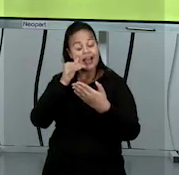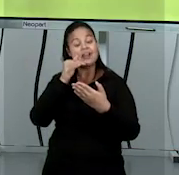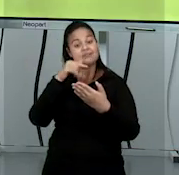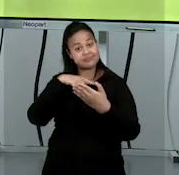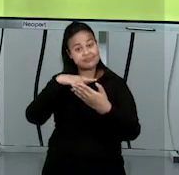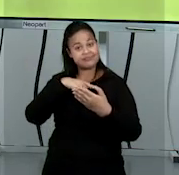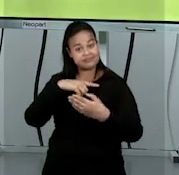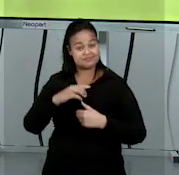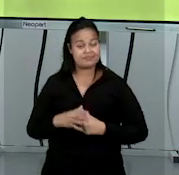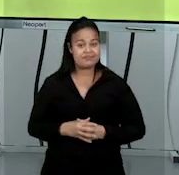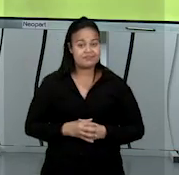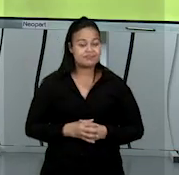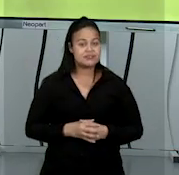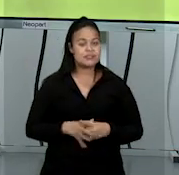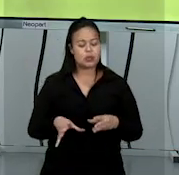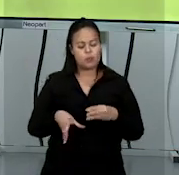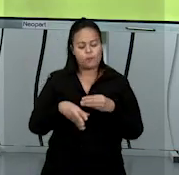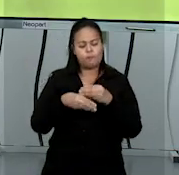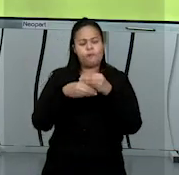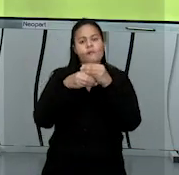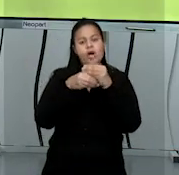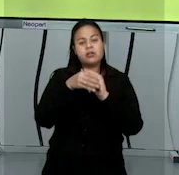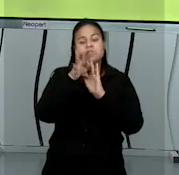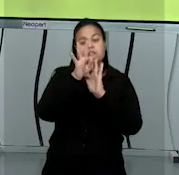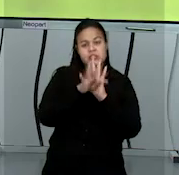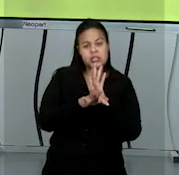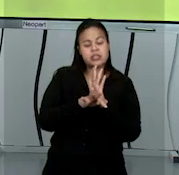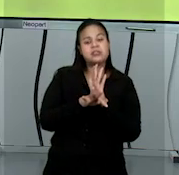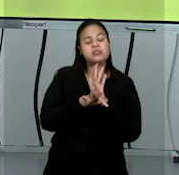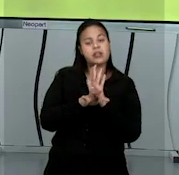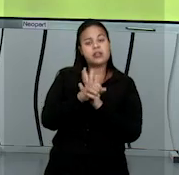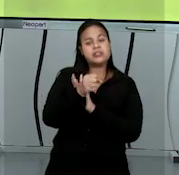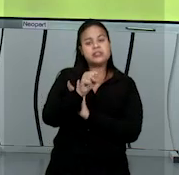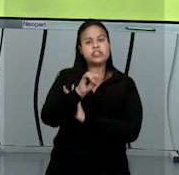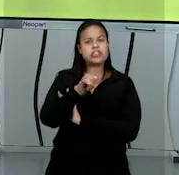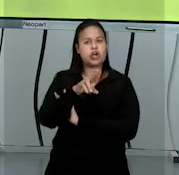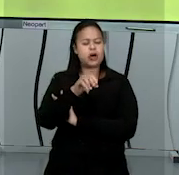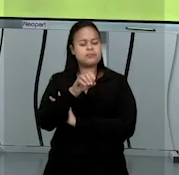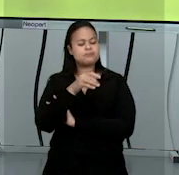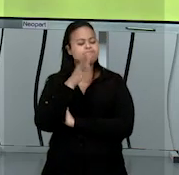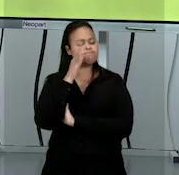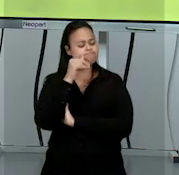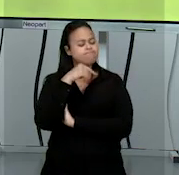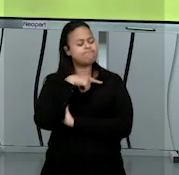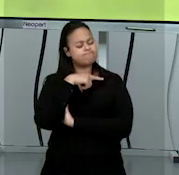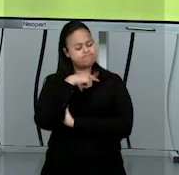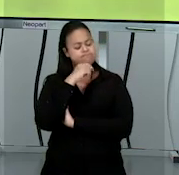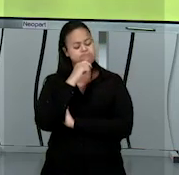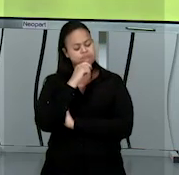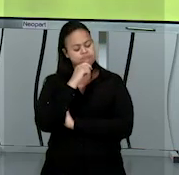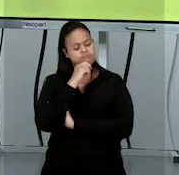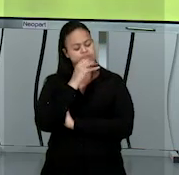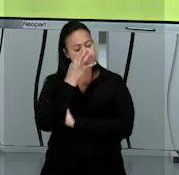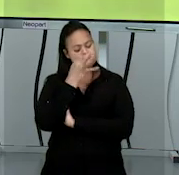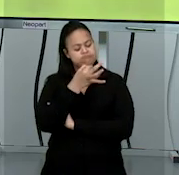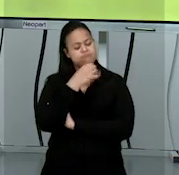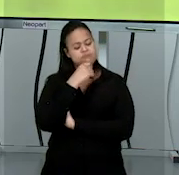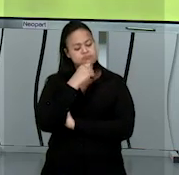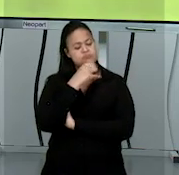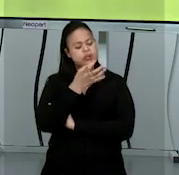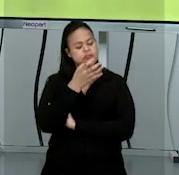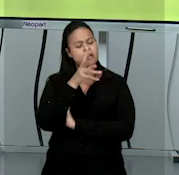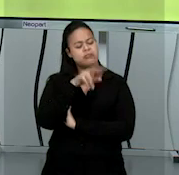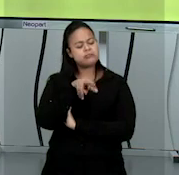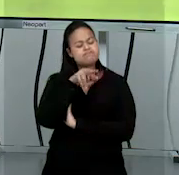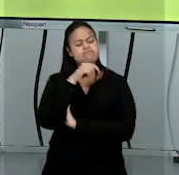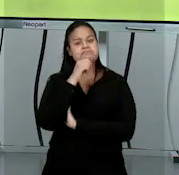você lê aquele pequeno resumo, aquela pequena sinopse, e você vai, bom, isso me interessou, chamou a minha atenção, eu quero assistir, eu